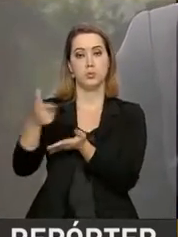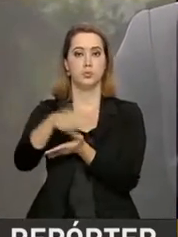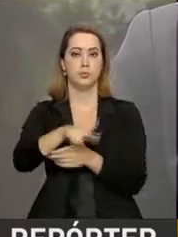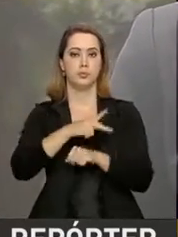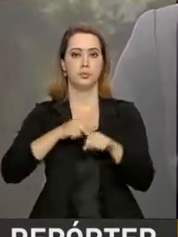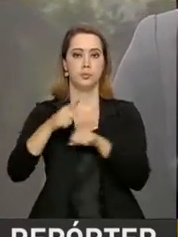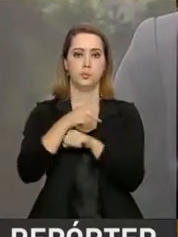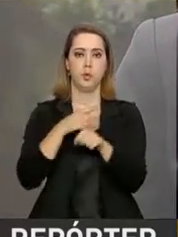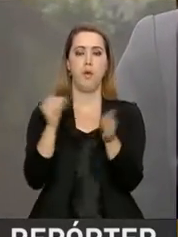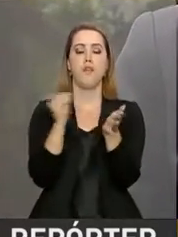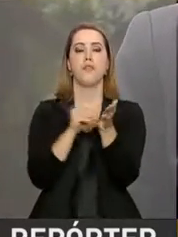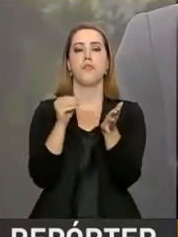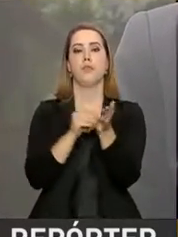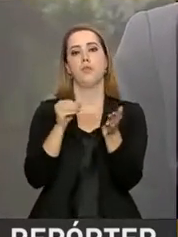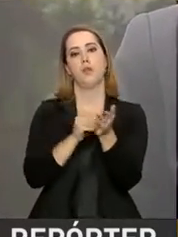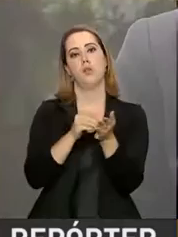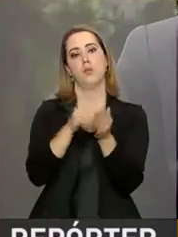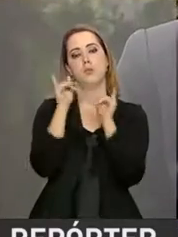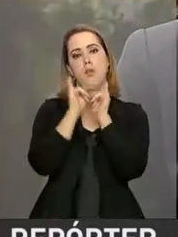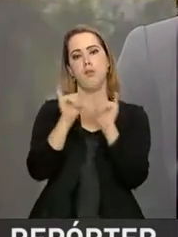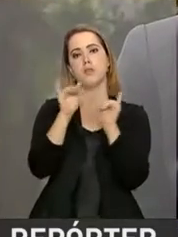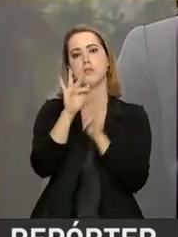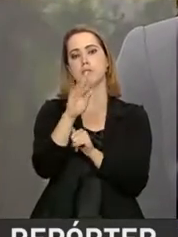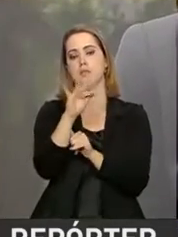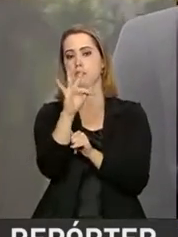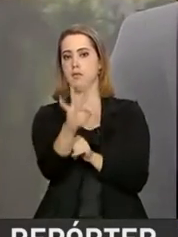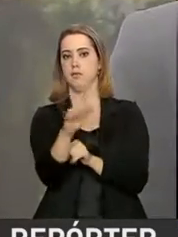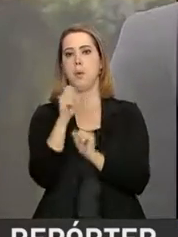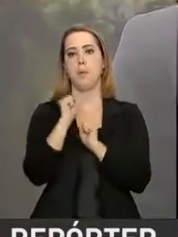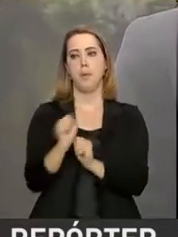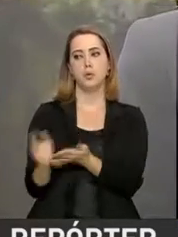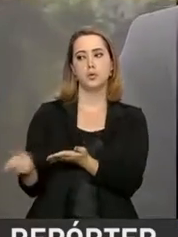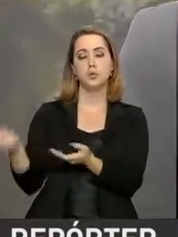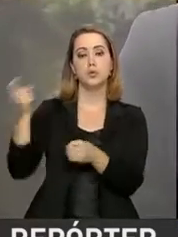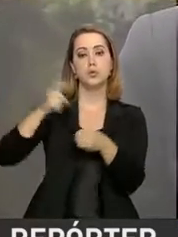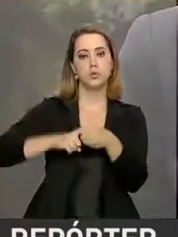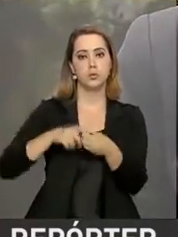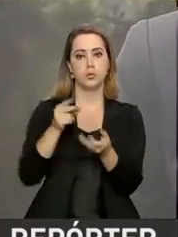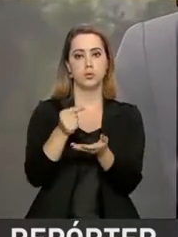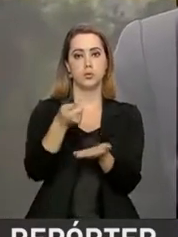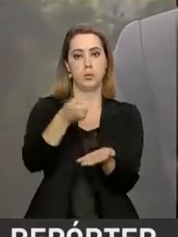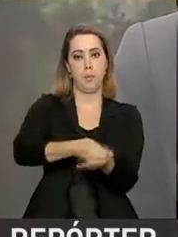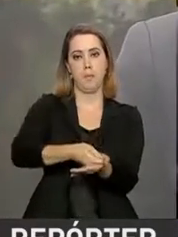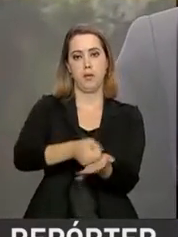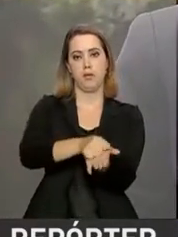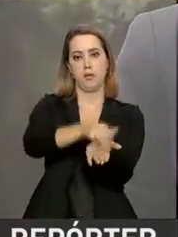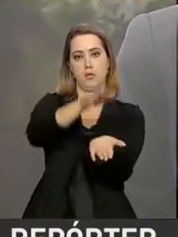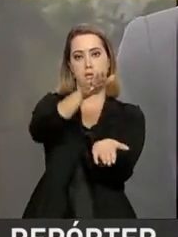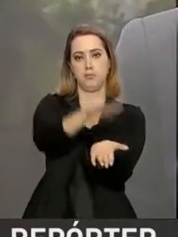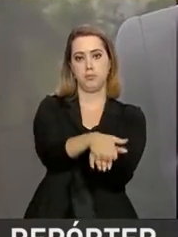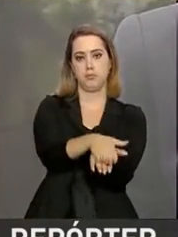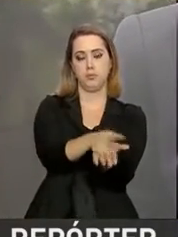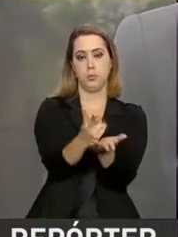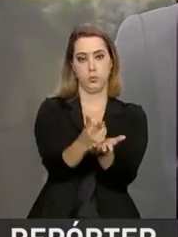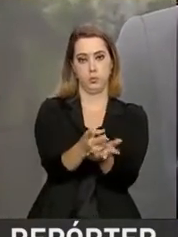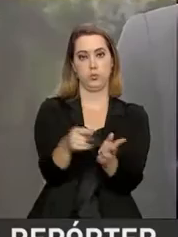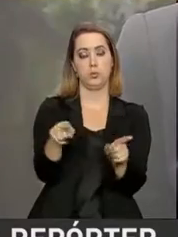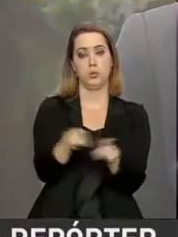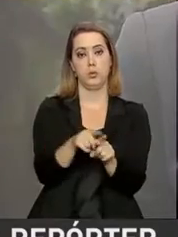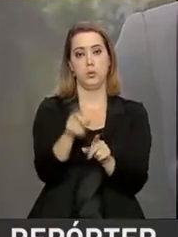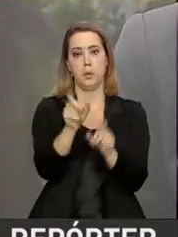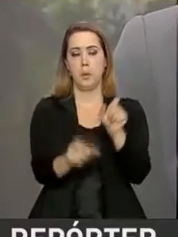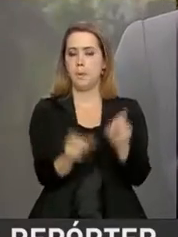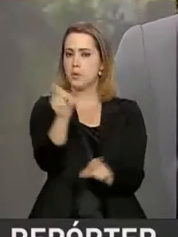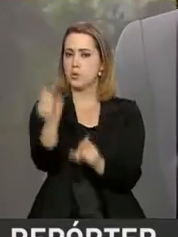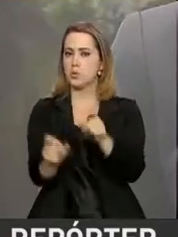declarar à receita federal podem trazer os recursos de volta ao país pagando o imposto e multa pessoas e empresas